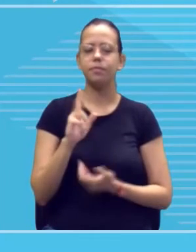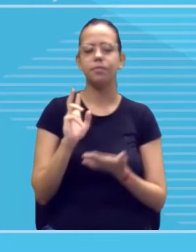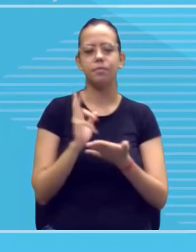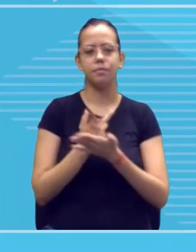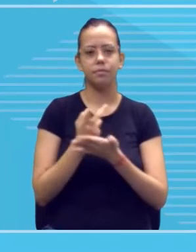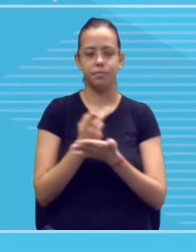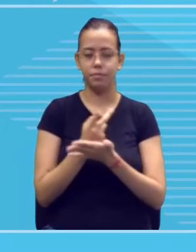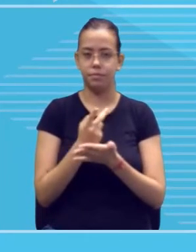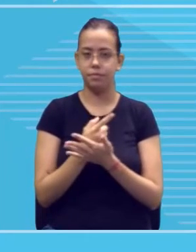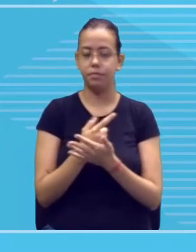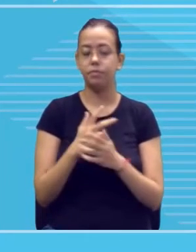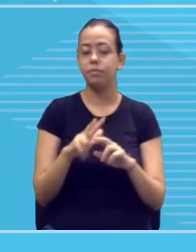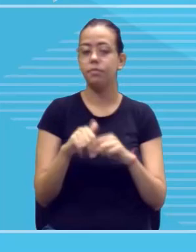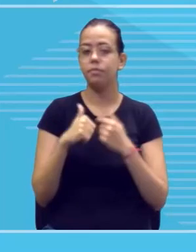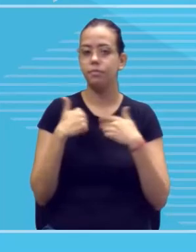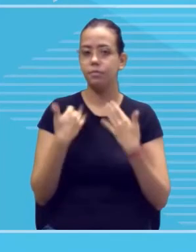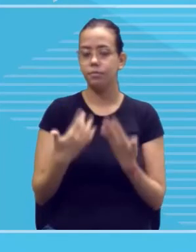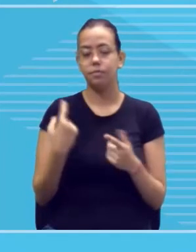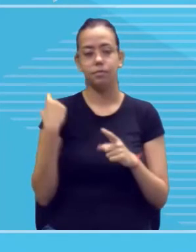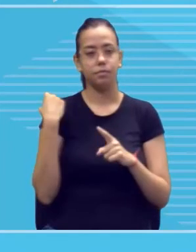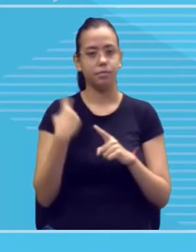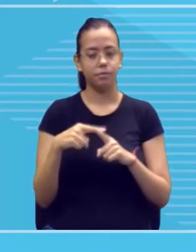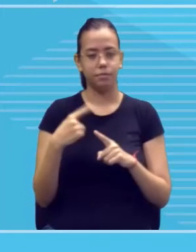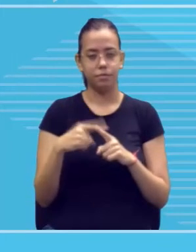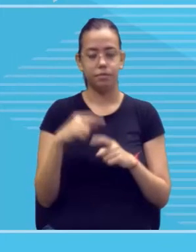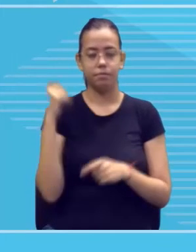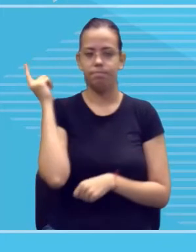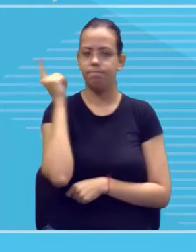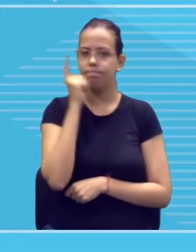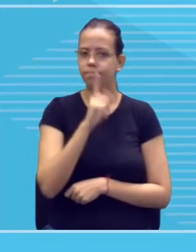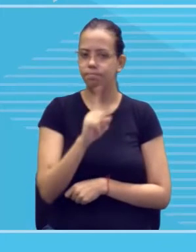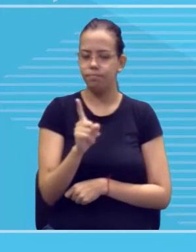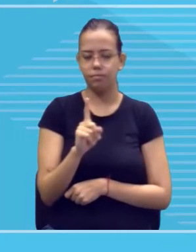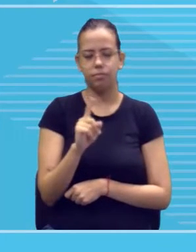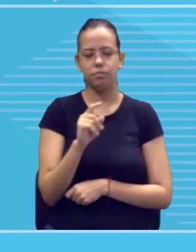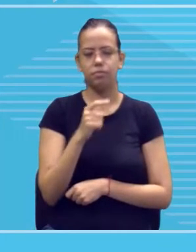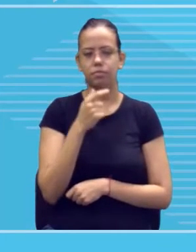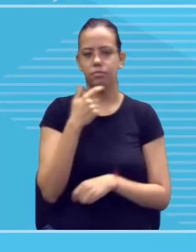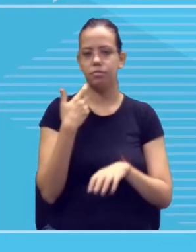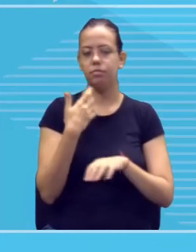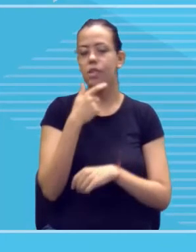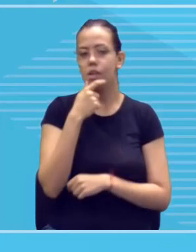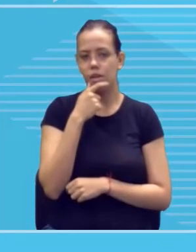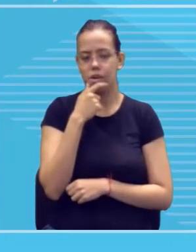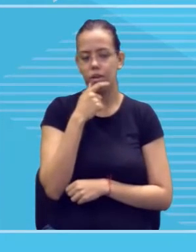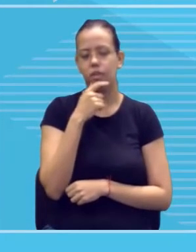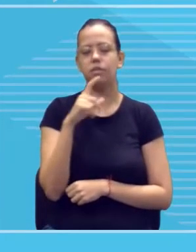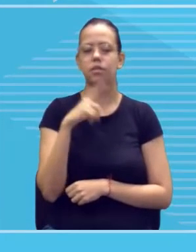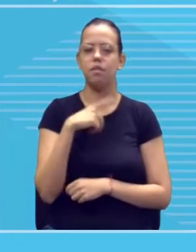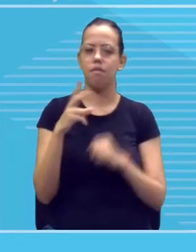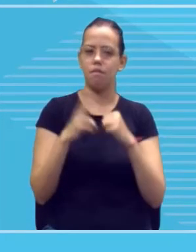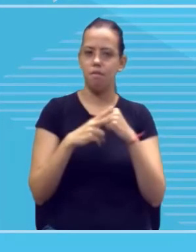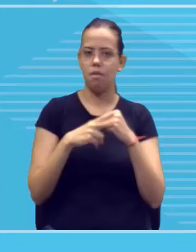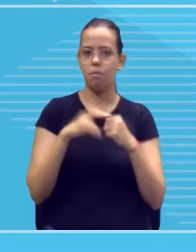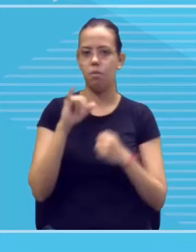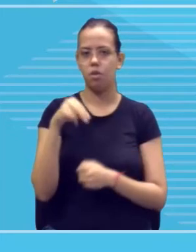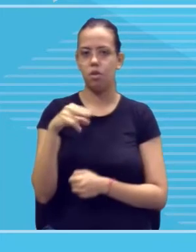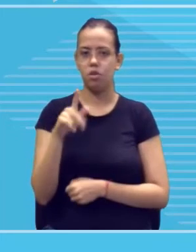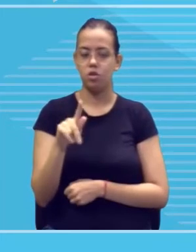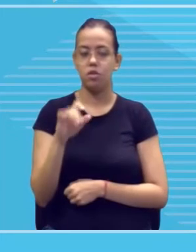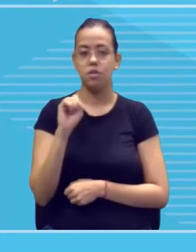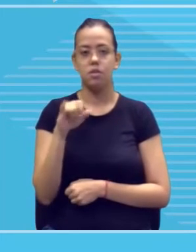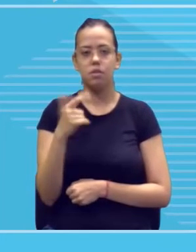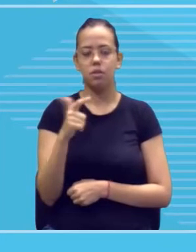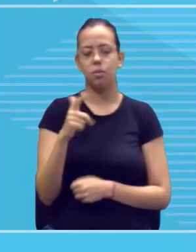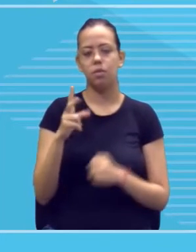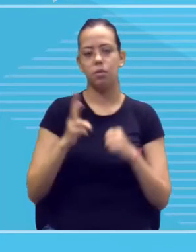viu porque eu não consigo em inglês trazer um verbo com RG sem ter um